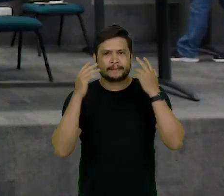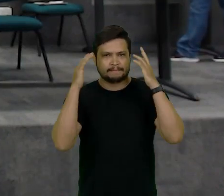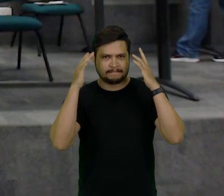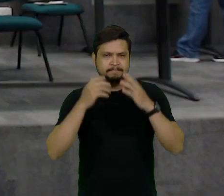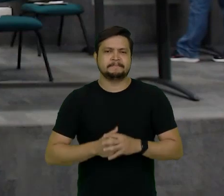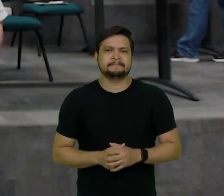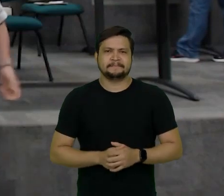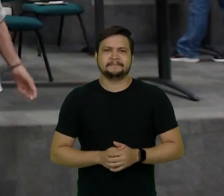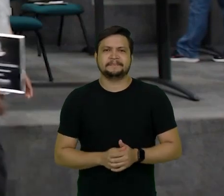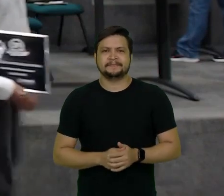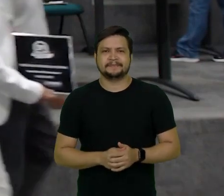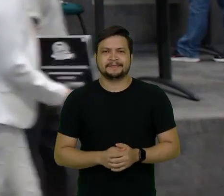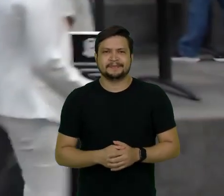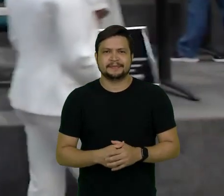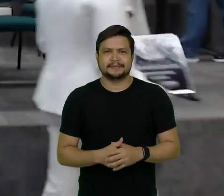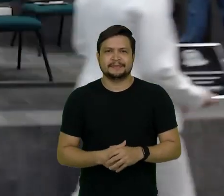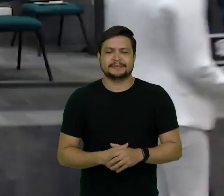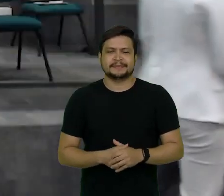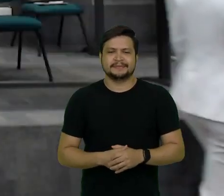Salve de palmas.